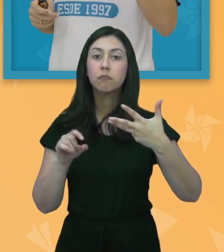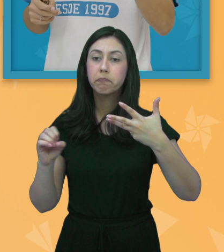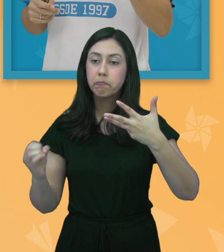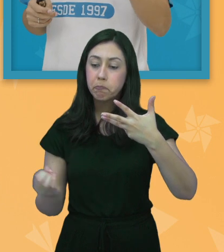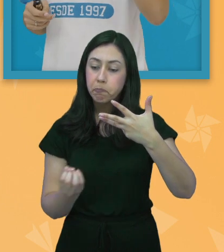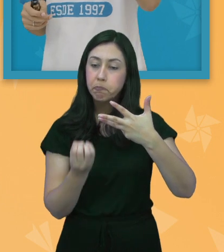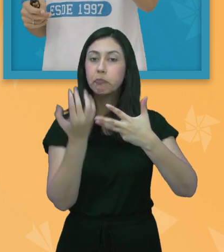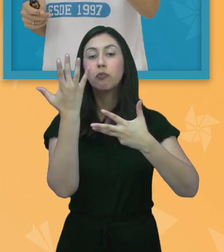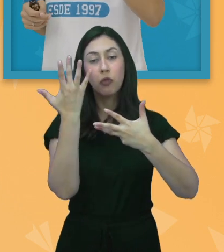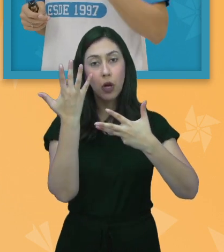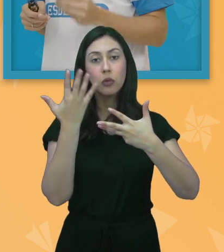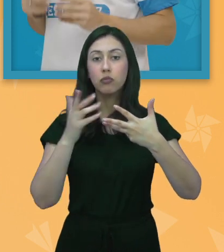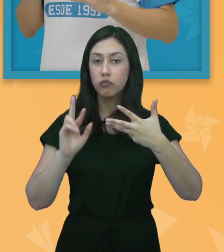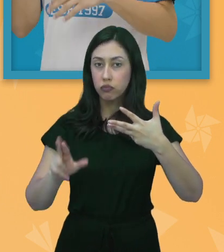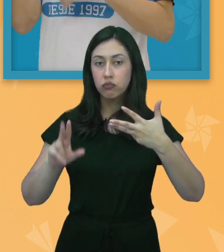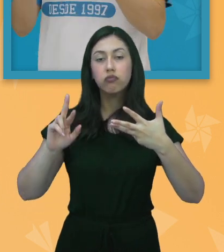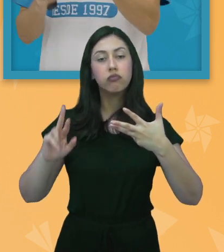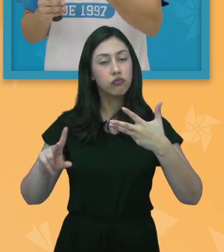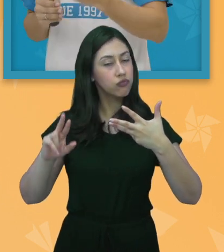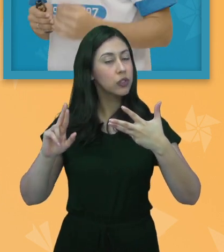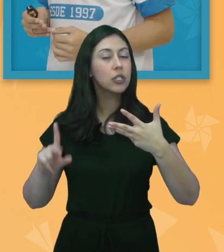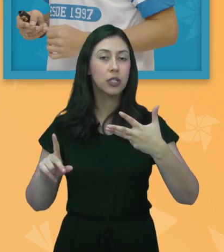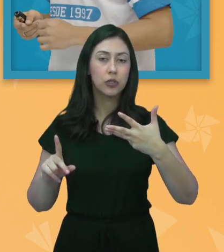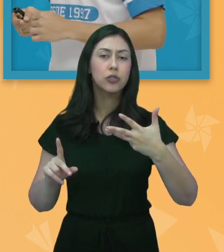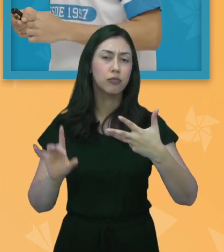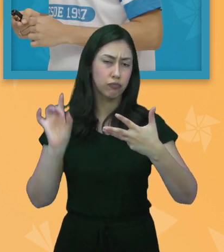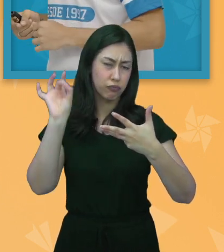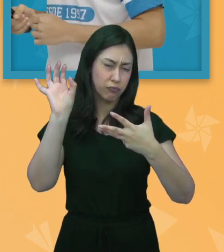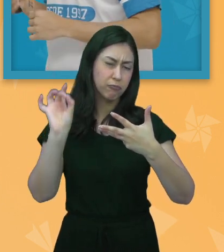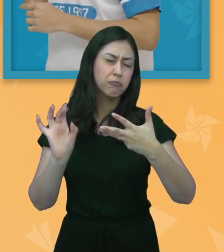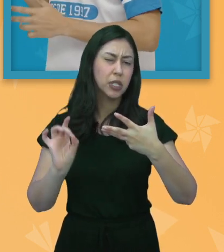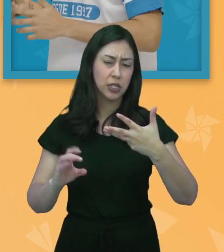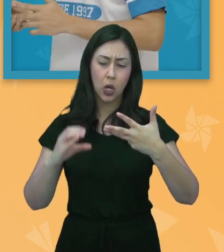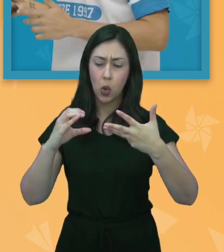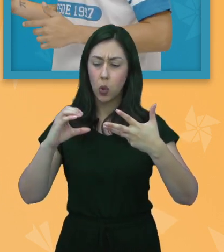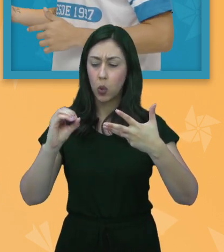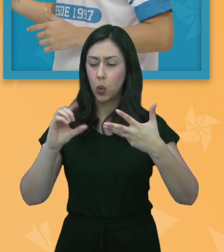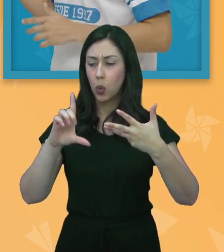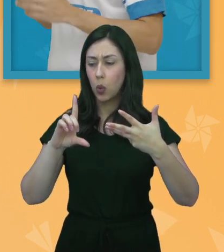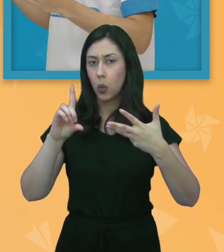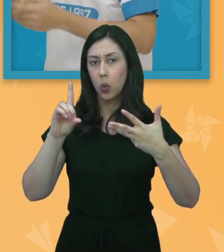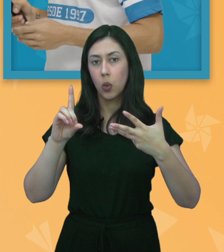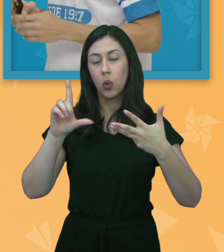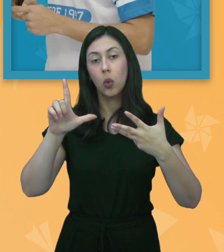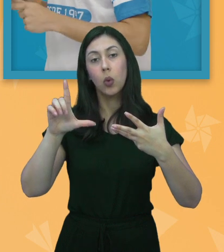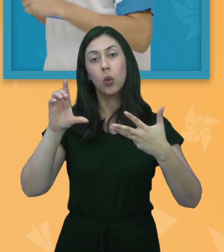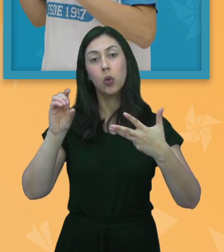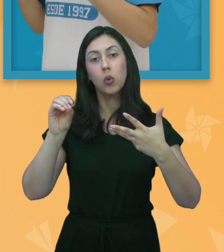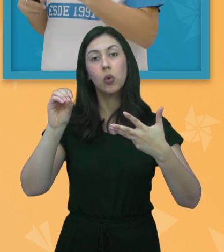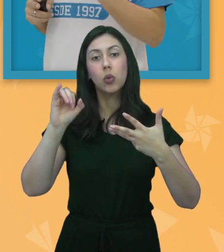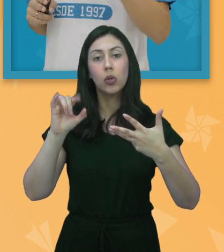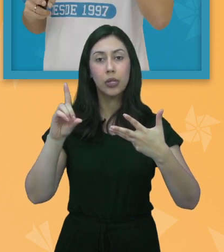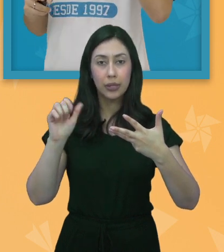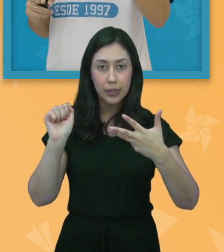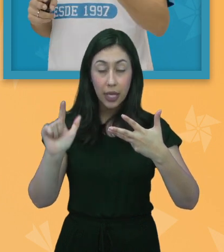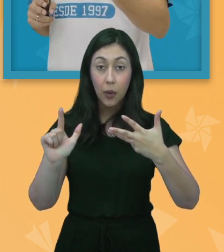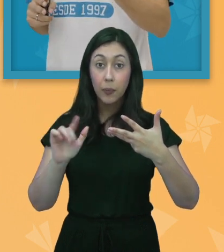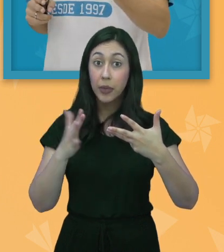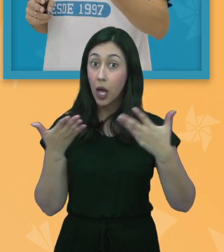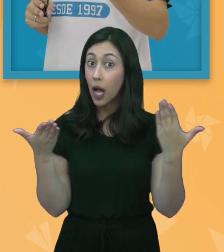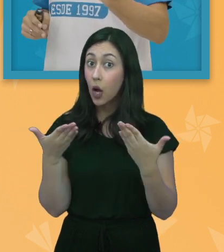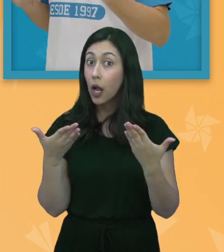é heterogênea, né? Aquele tipo especial de mistura coloidal. Então vamos procurar aqui uma alternativa que as duas primeiras